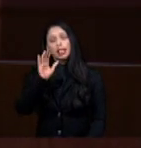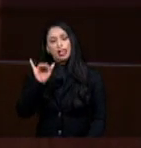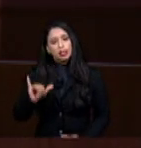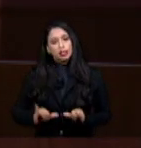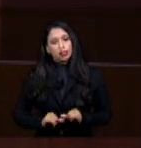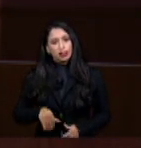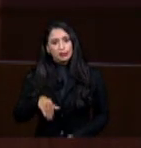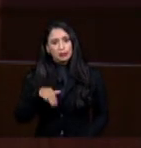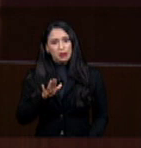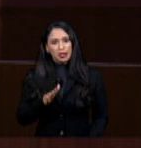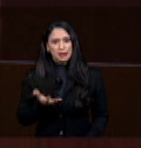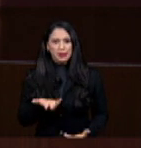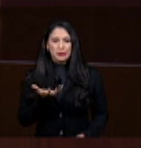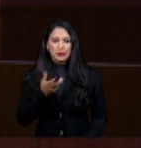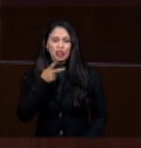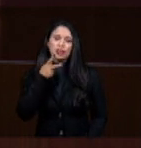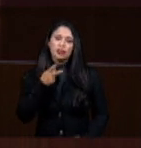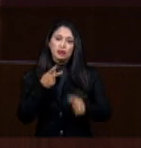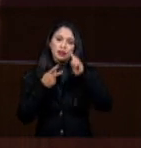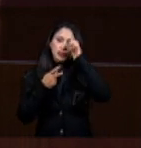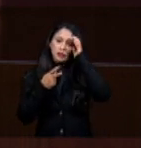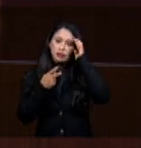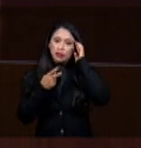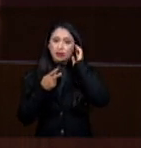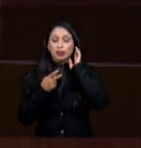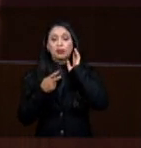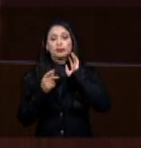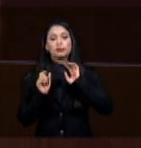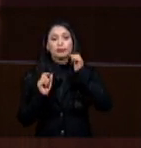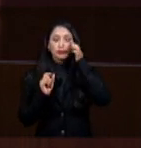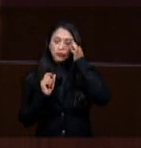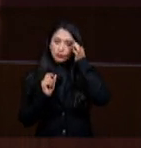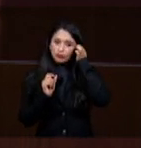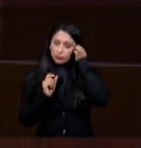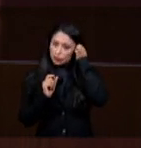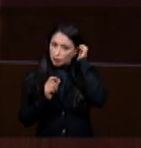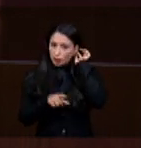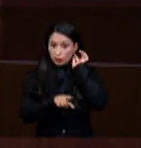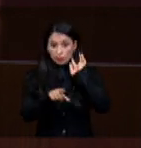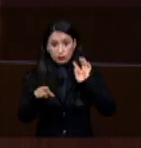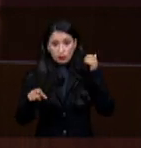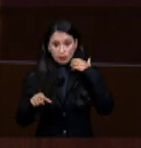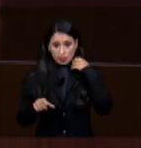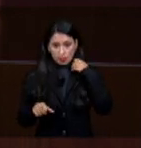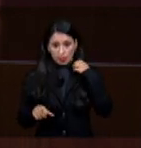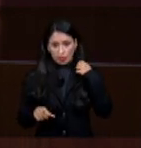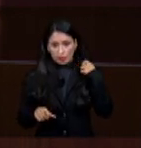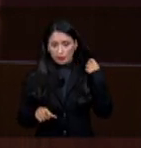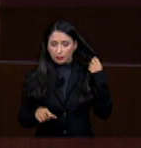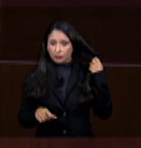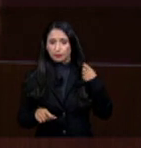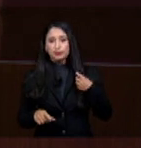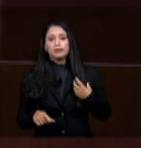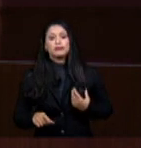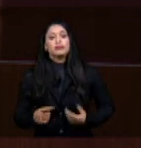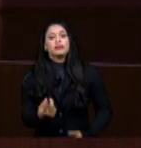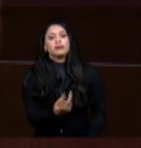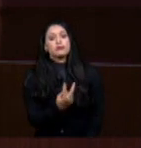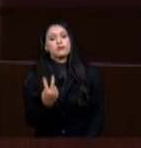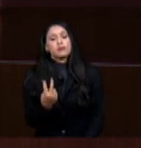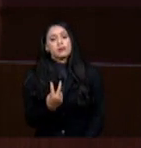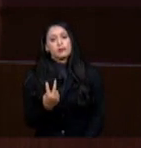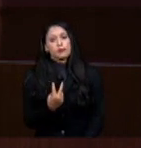com com vocês nessa manhã e vou tomar a liberdade de falar vocês em